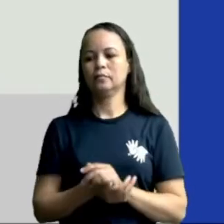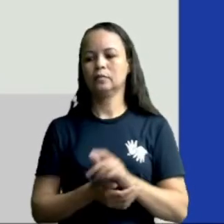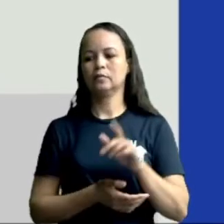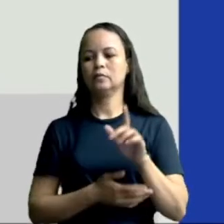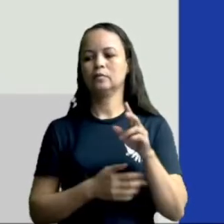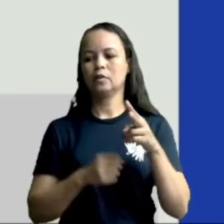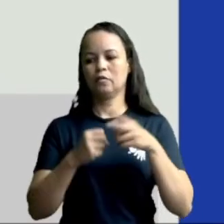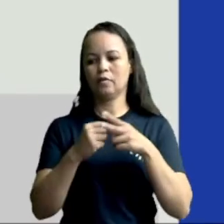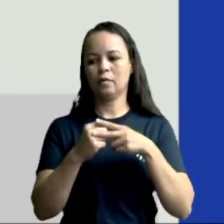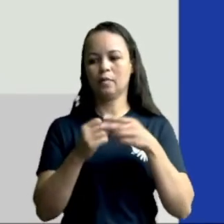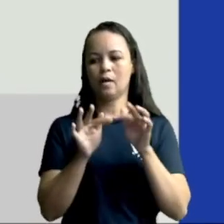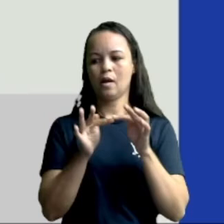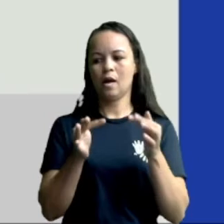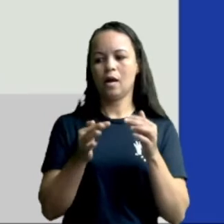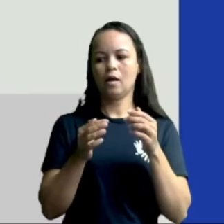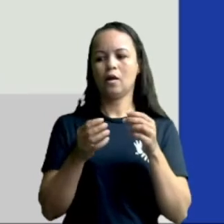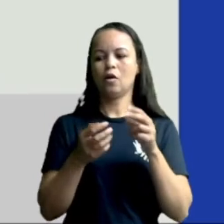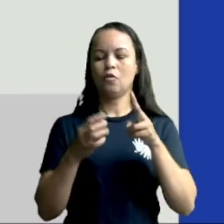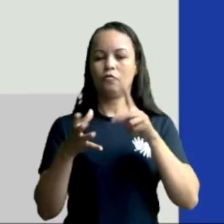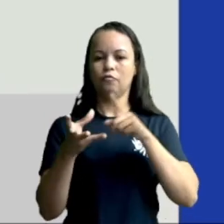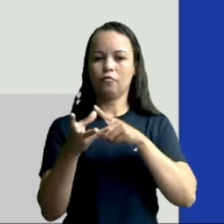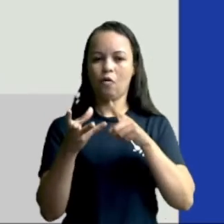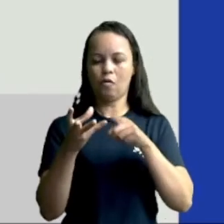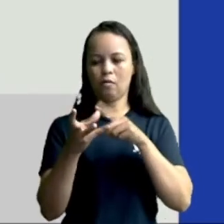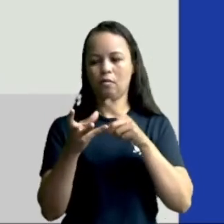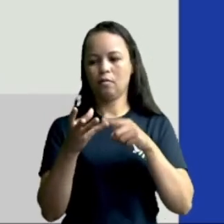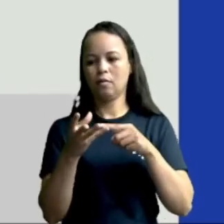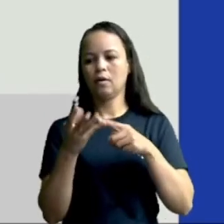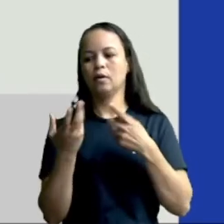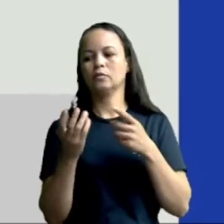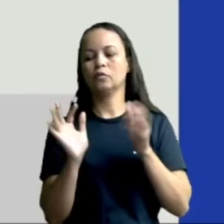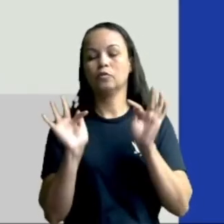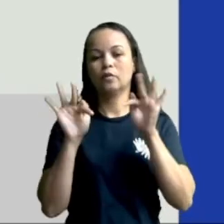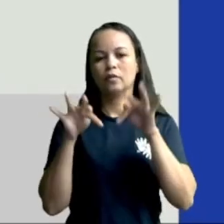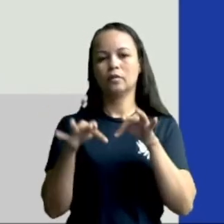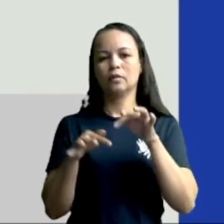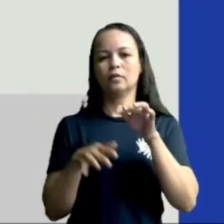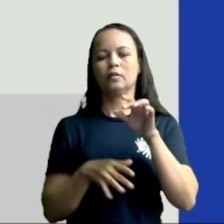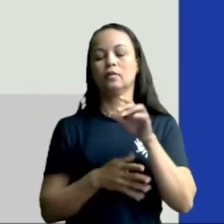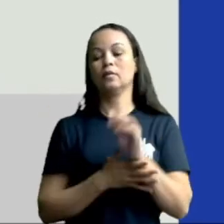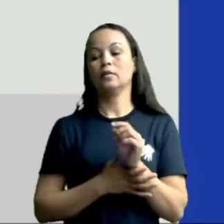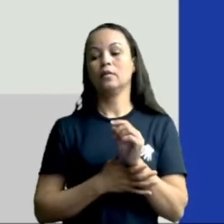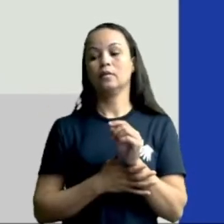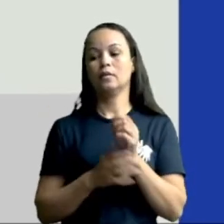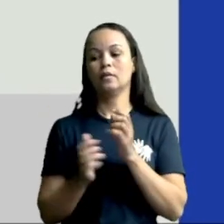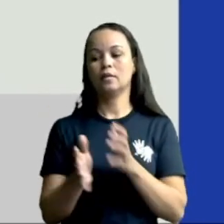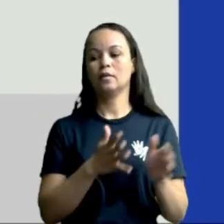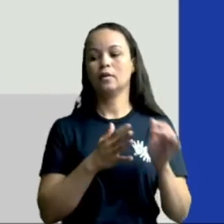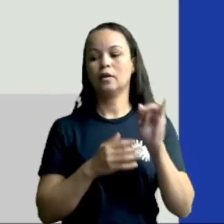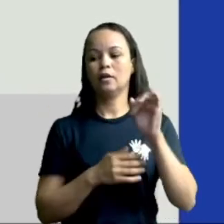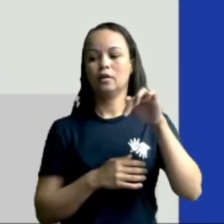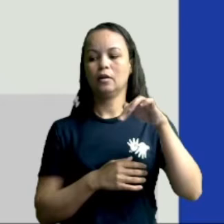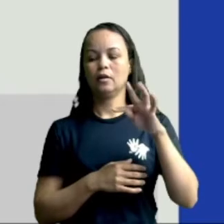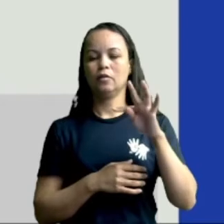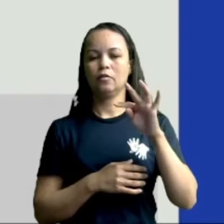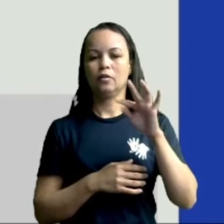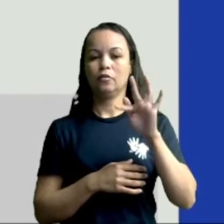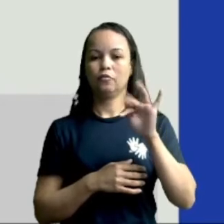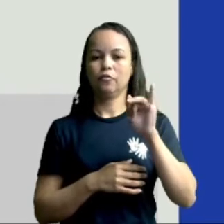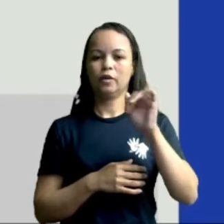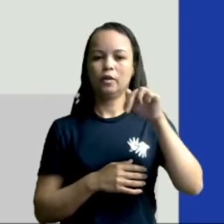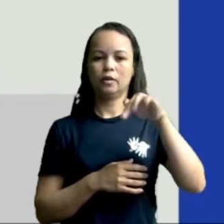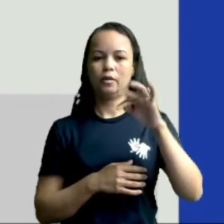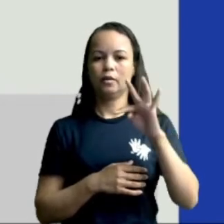verbos reemplazan la vogal de la terminación del infinitivo por una D antes